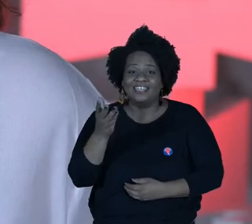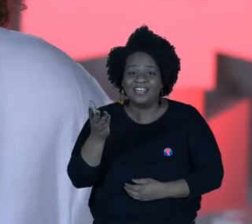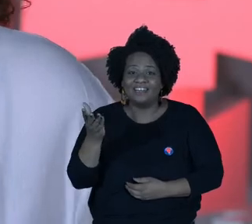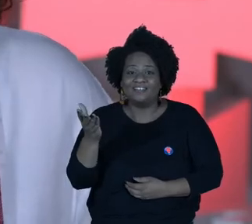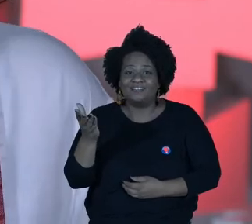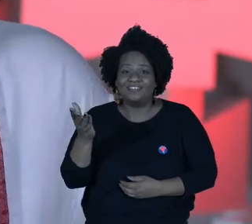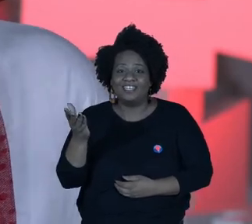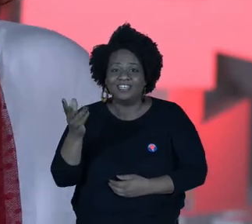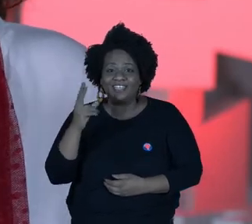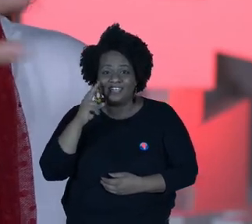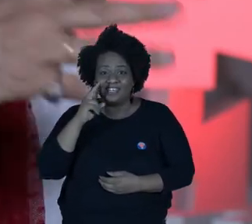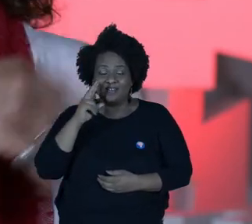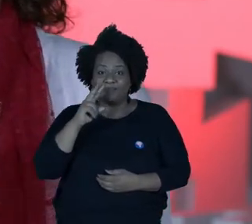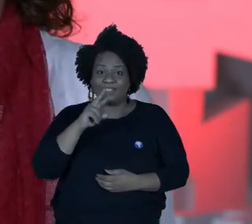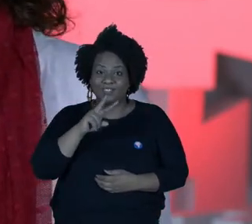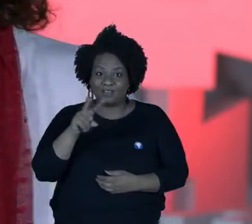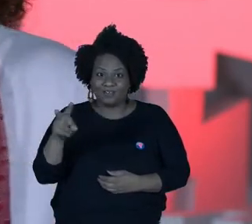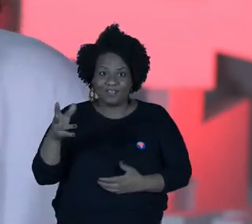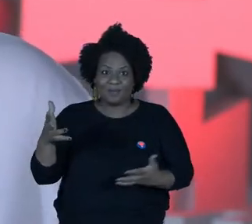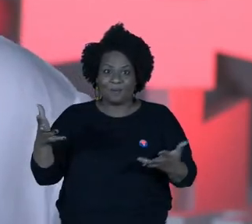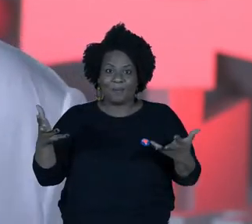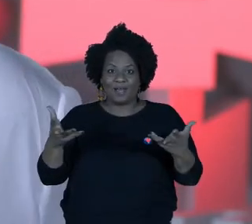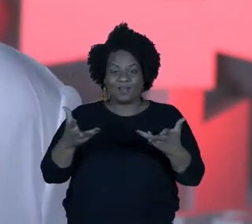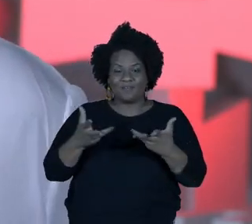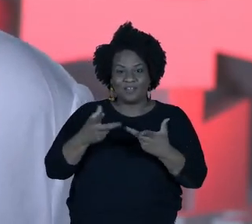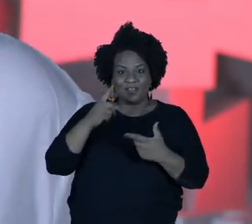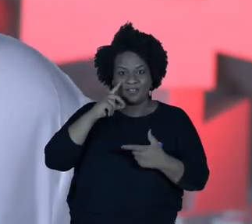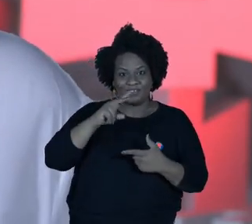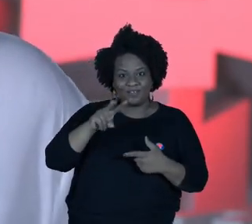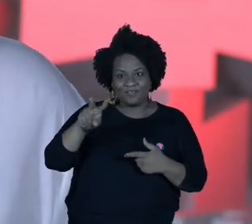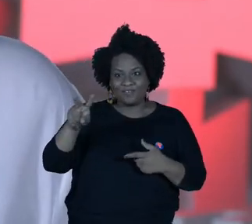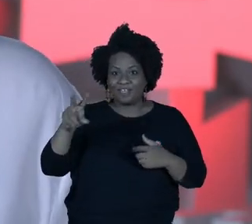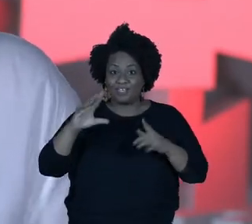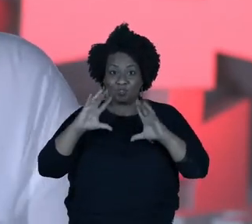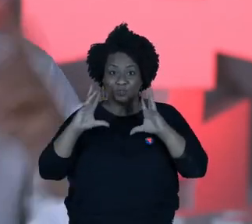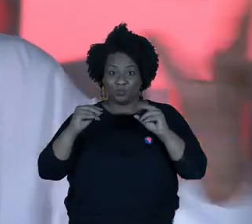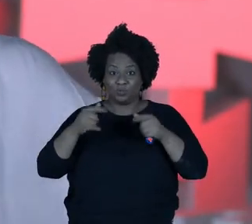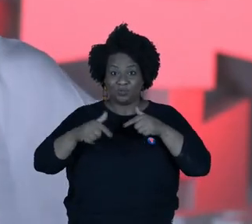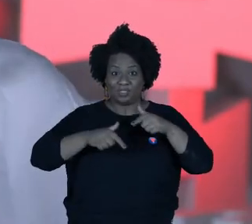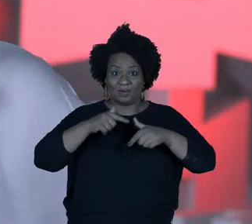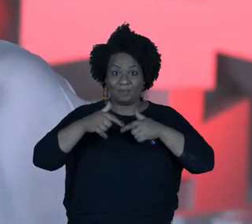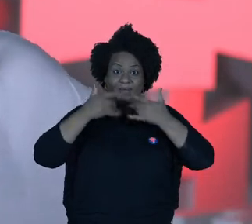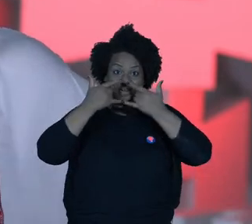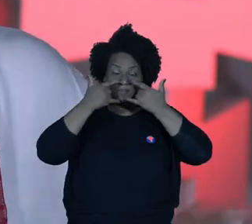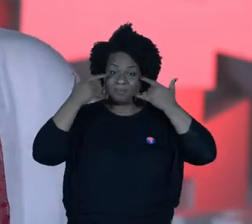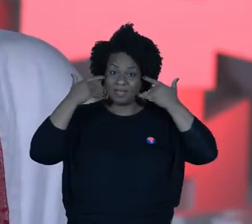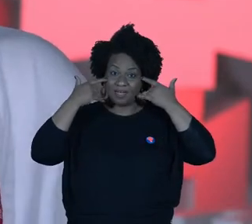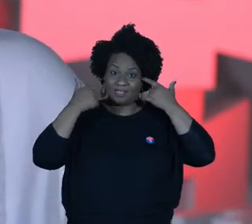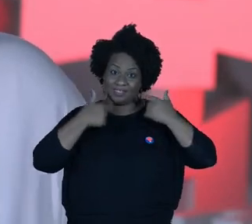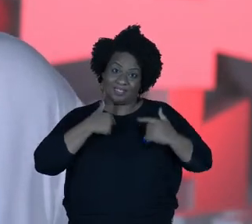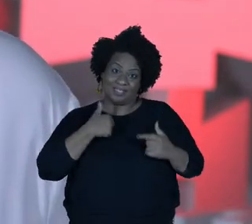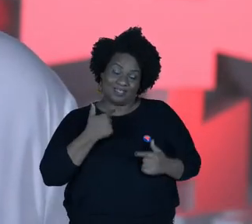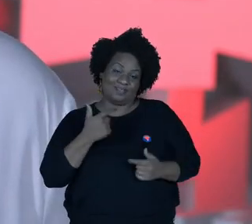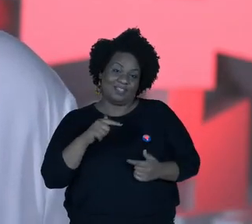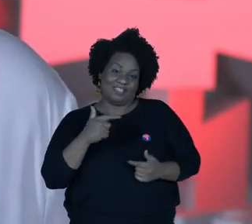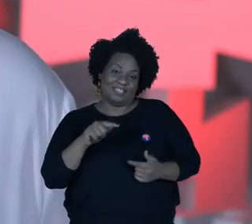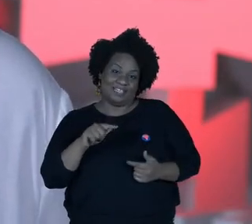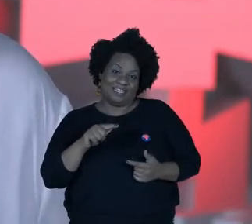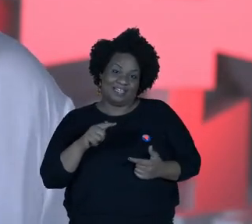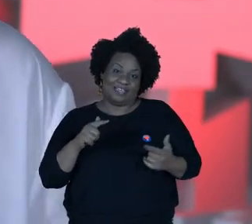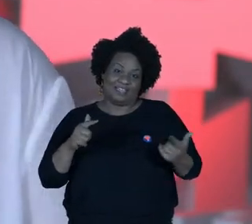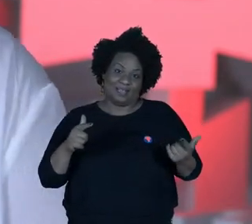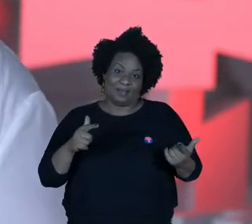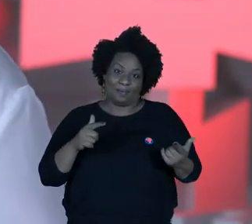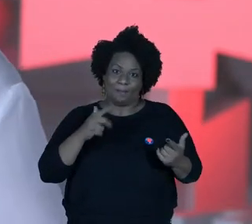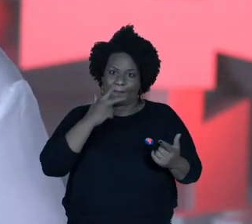Mas estou vendo aqui a minha plateia aqui, maravilhosa. Todo mundo de máscara, só eu assim. E parece que eu